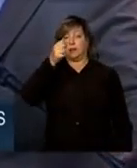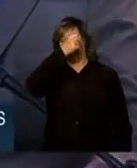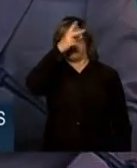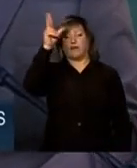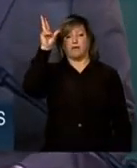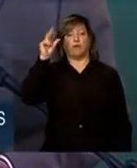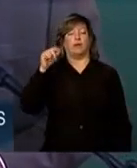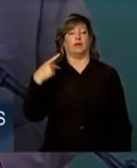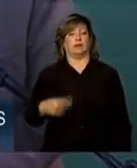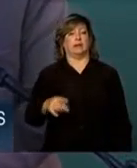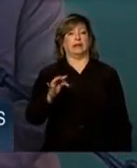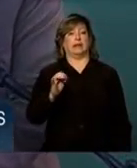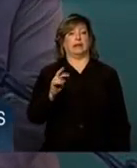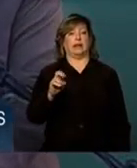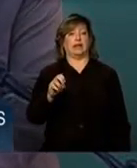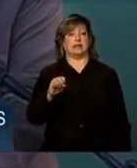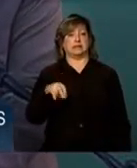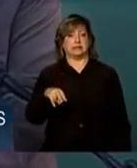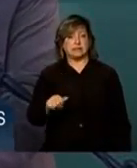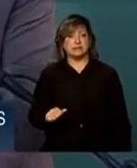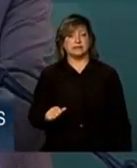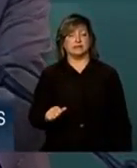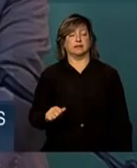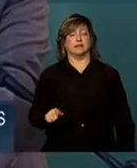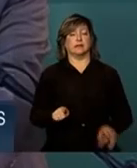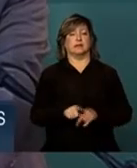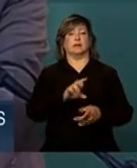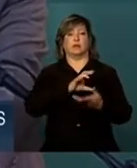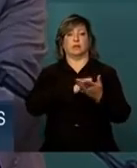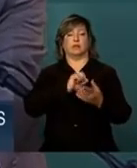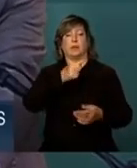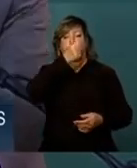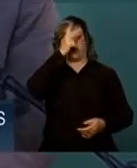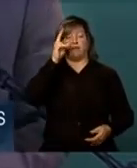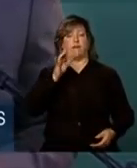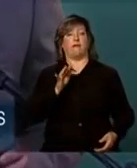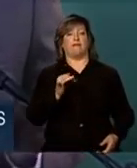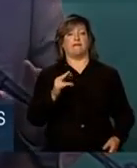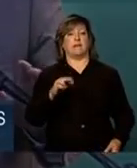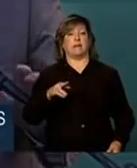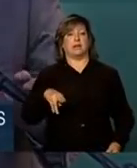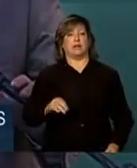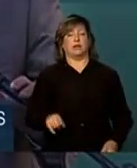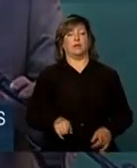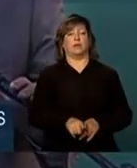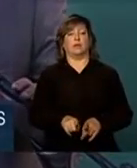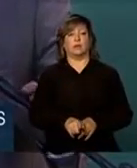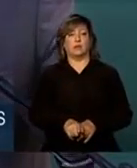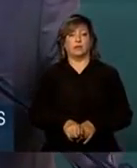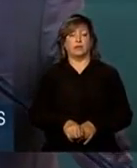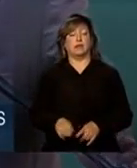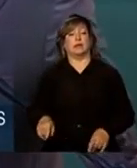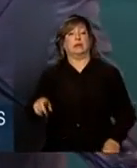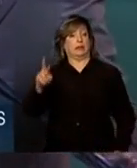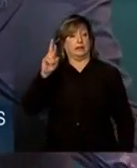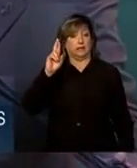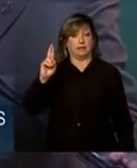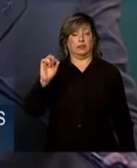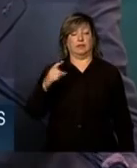de Teresina, do nosso querido prefeito Firmino Filho, e também a parte de responsabilidade